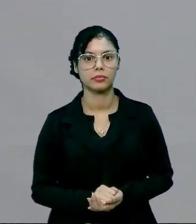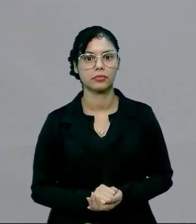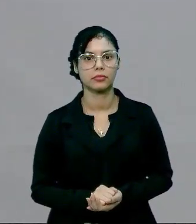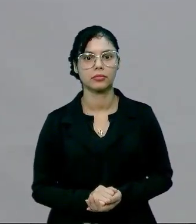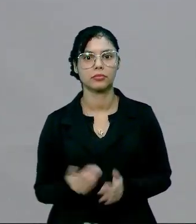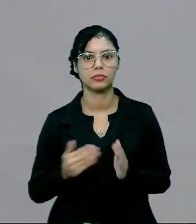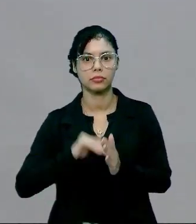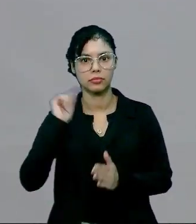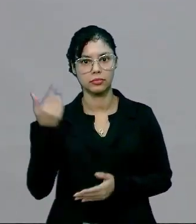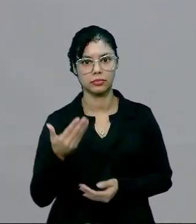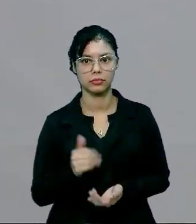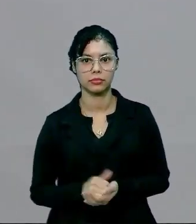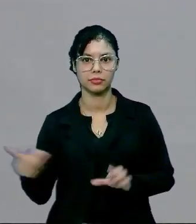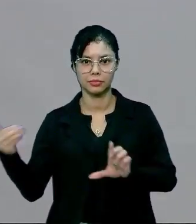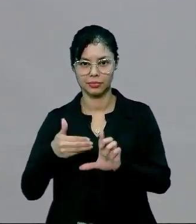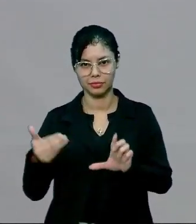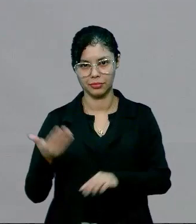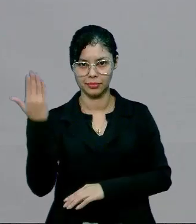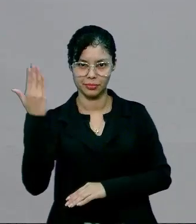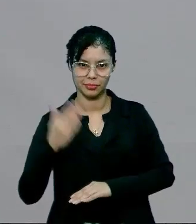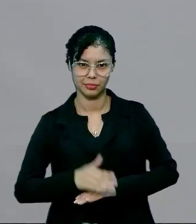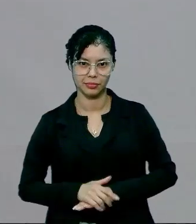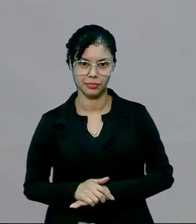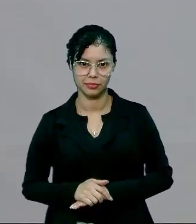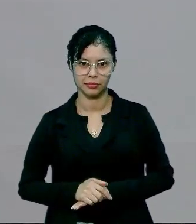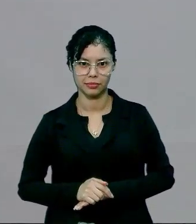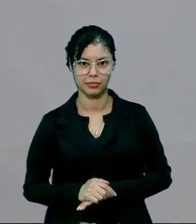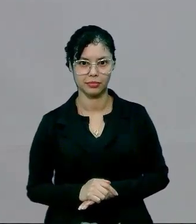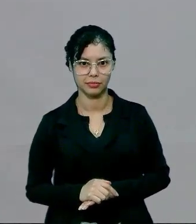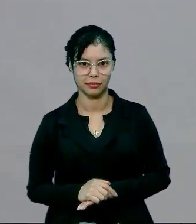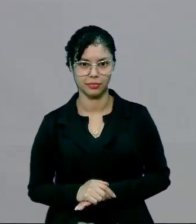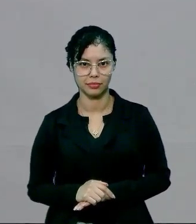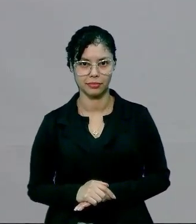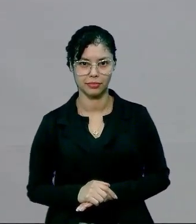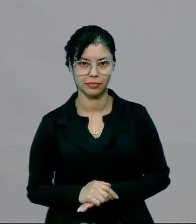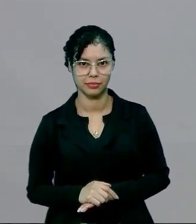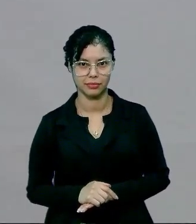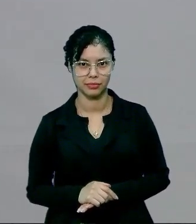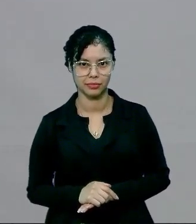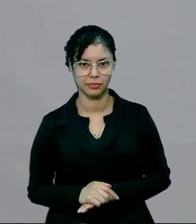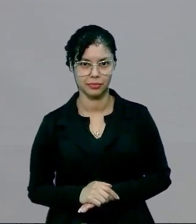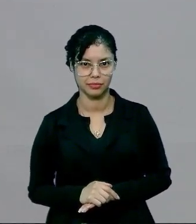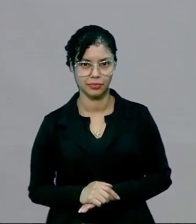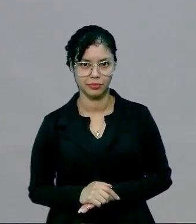E aí, até a próxima aula, tá ok? Acessem as nossas plataformas.